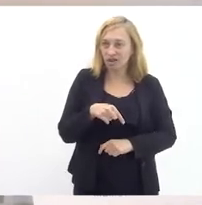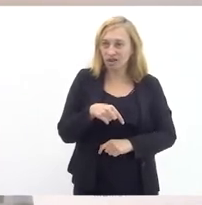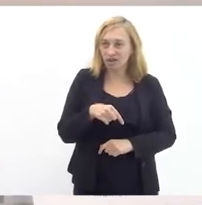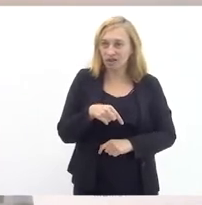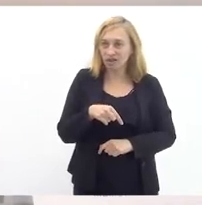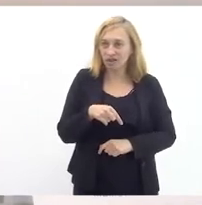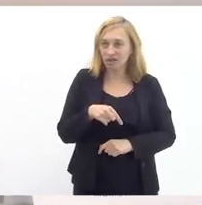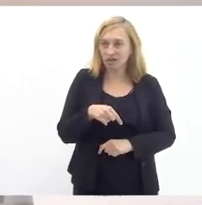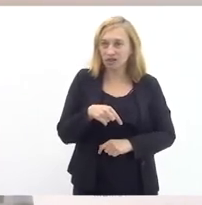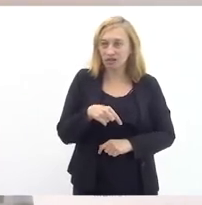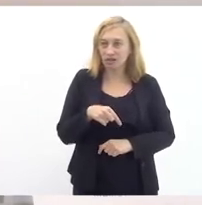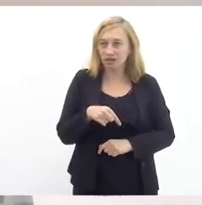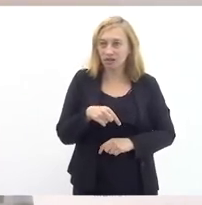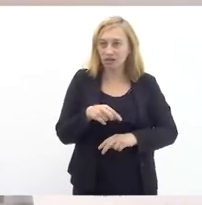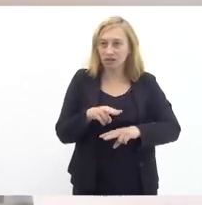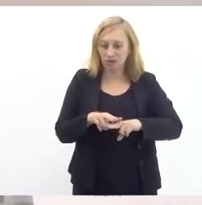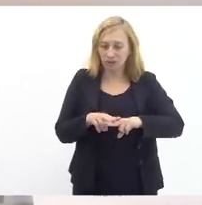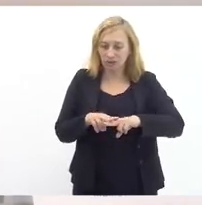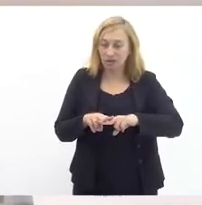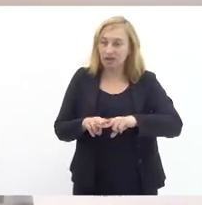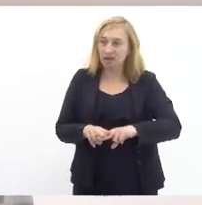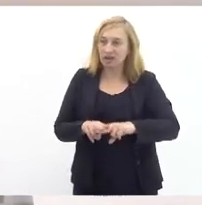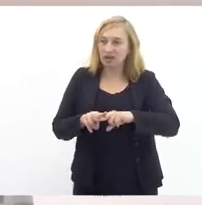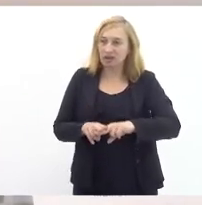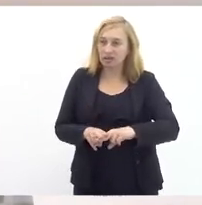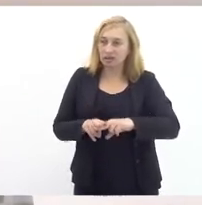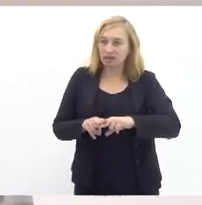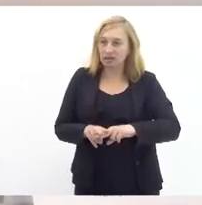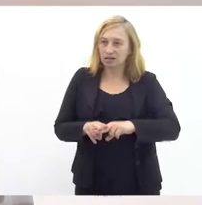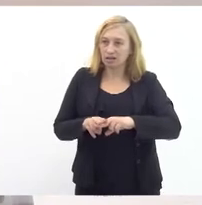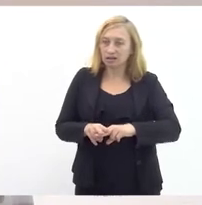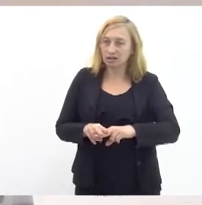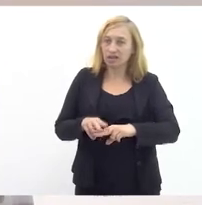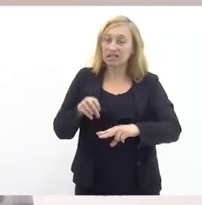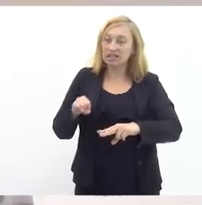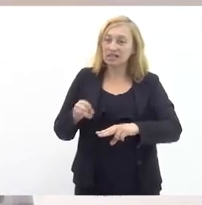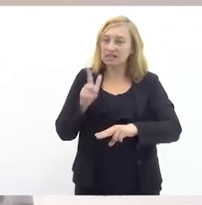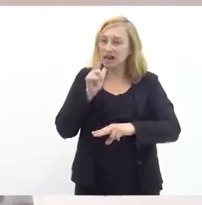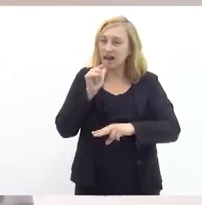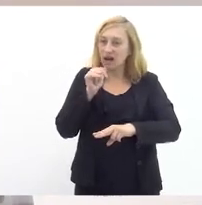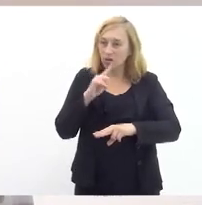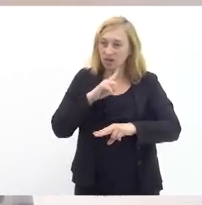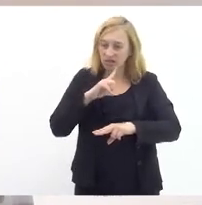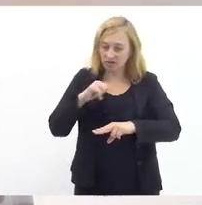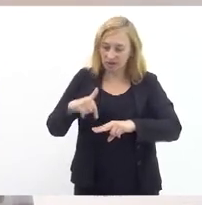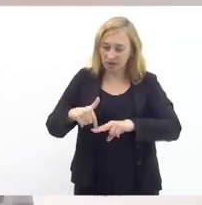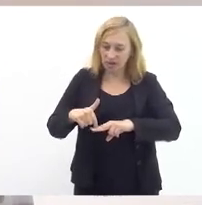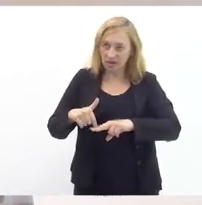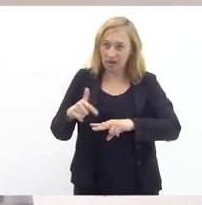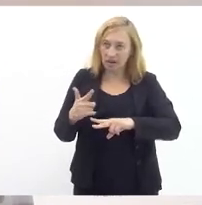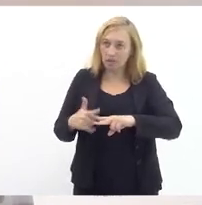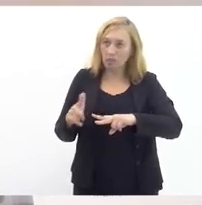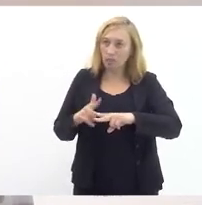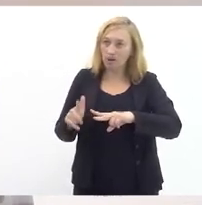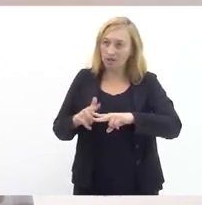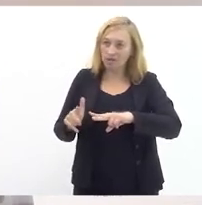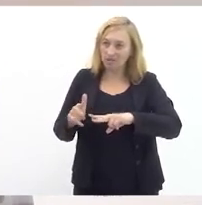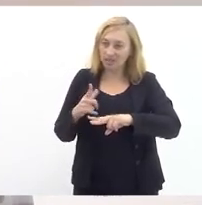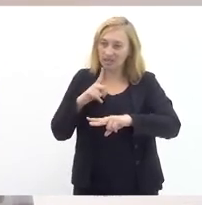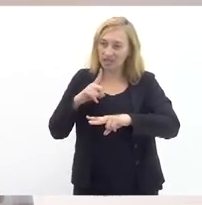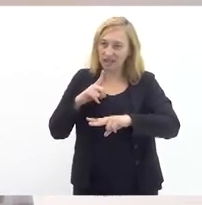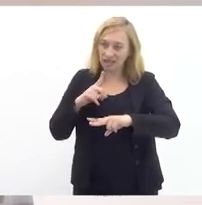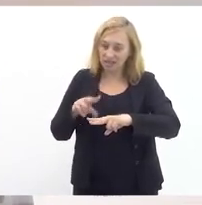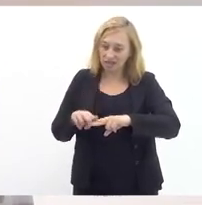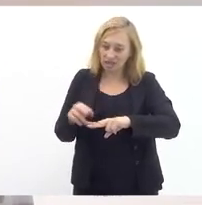dos dormentes sobre o lastro, se tiver água parada, faz uma ação de pumping. A água vem